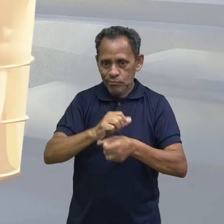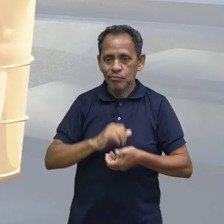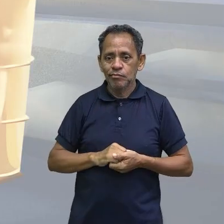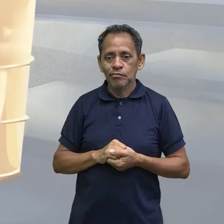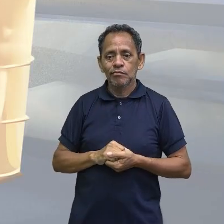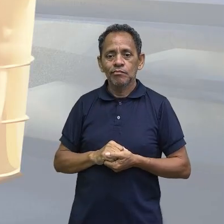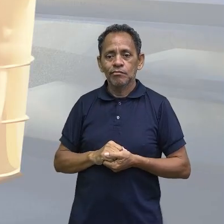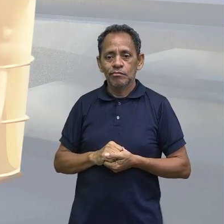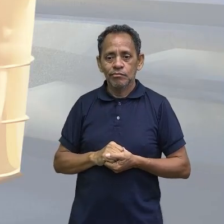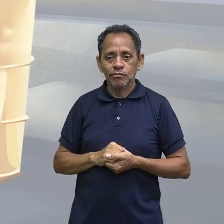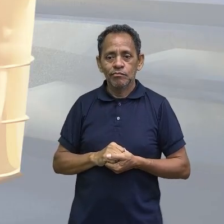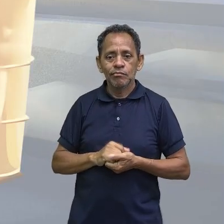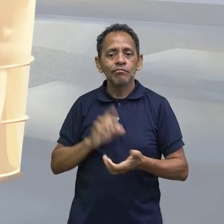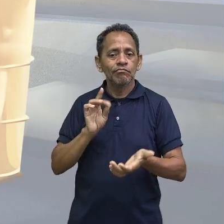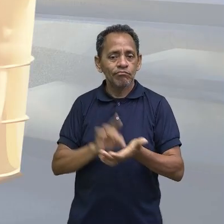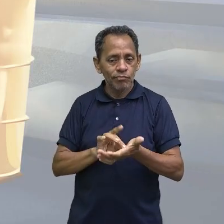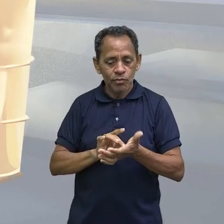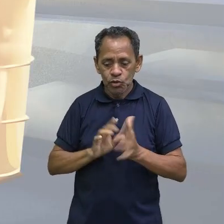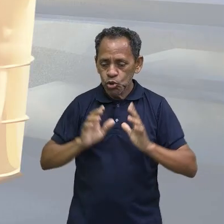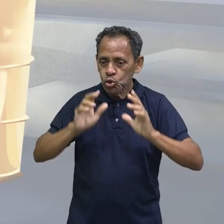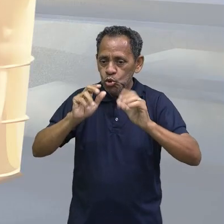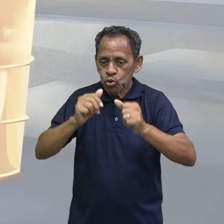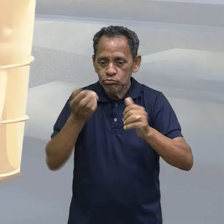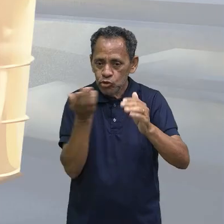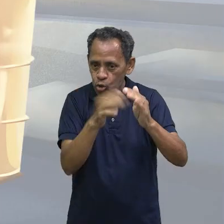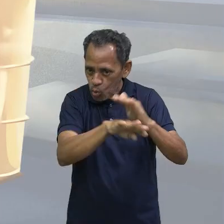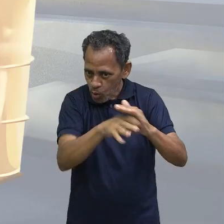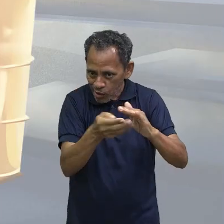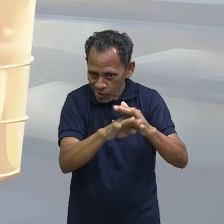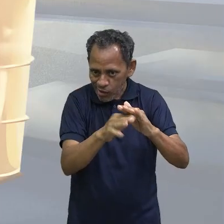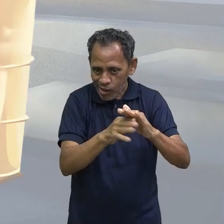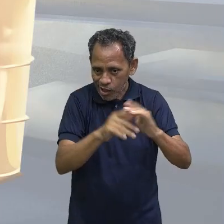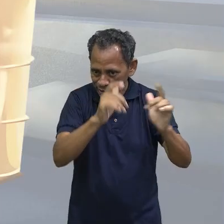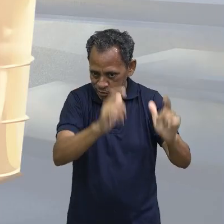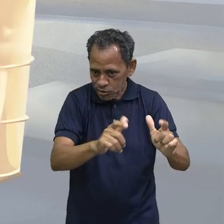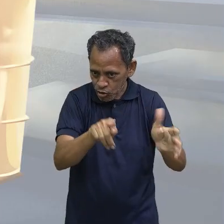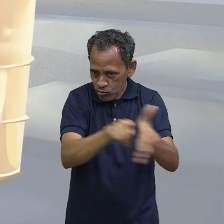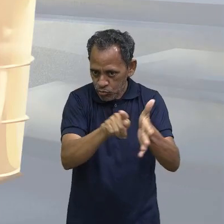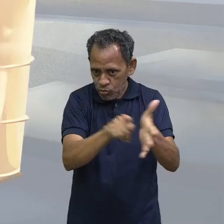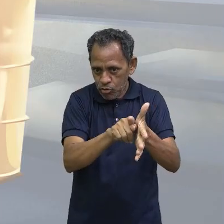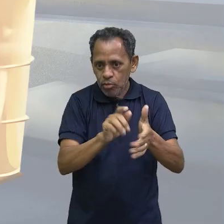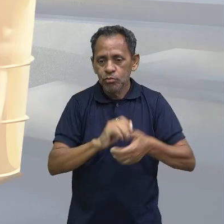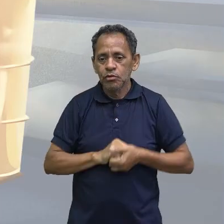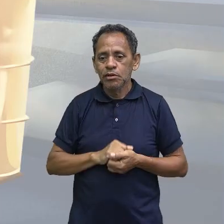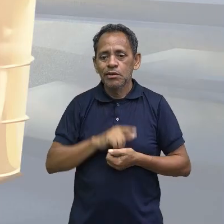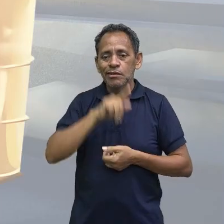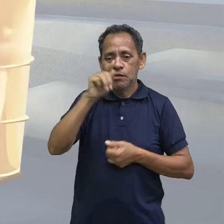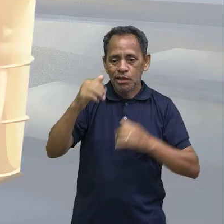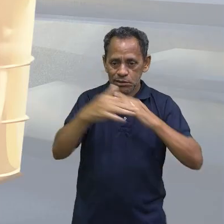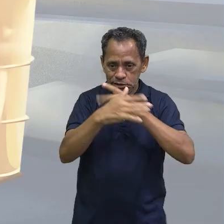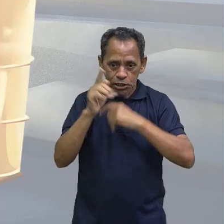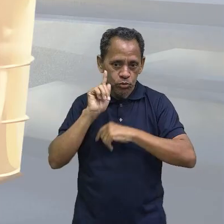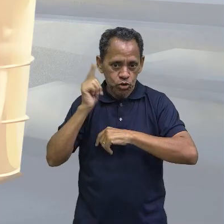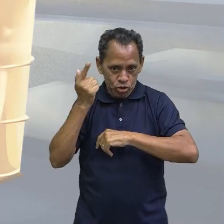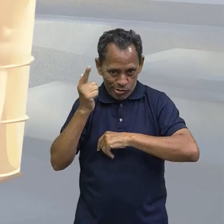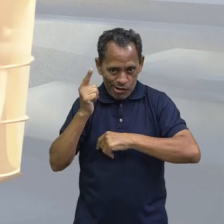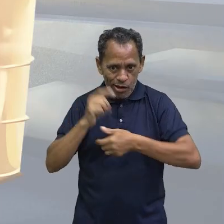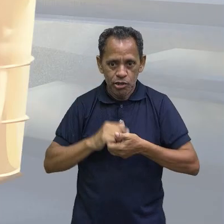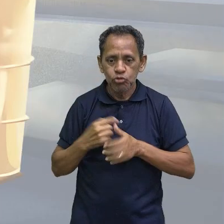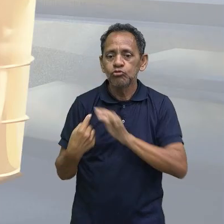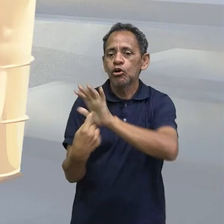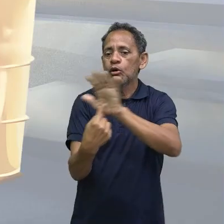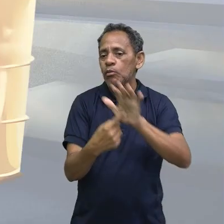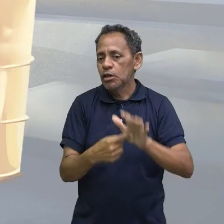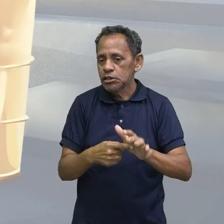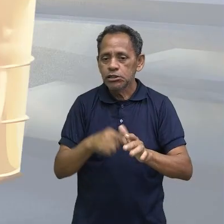esse armazenamento que aconteceu, né, e esse depósito lá em Abadia, ele não apresenta nenhum risco nem para